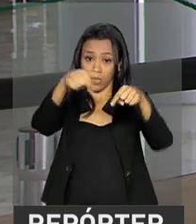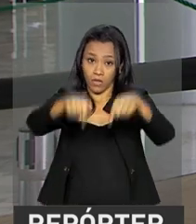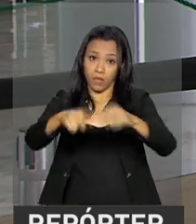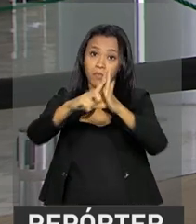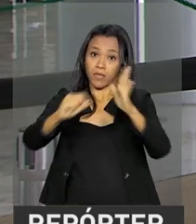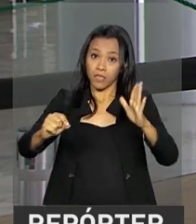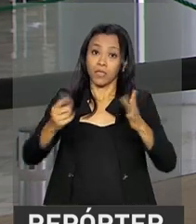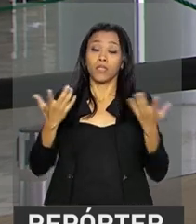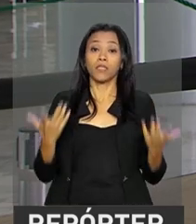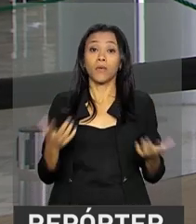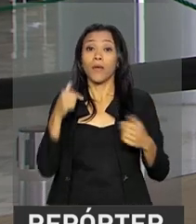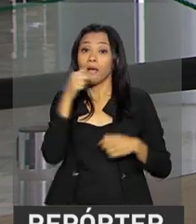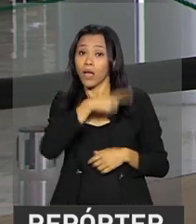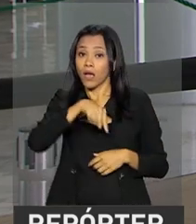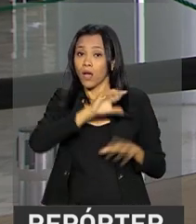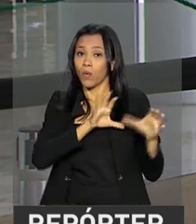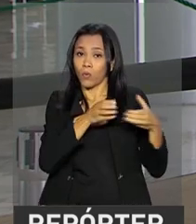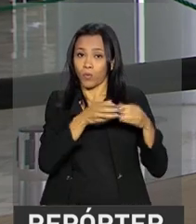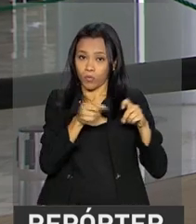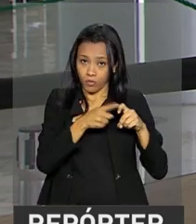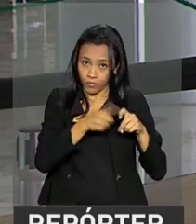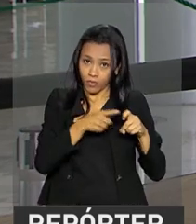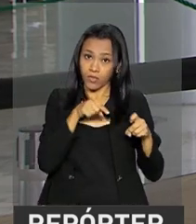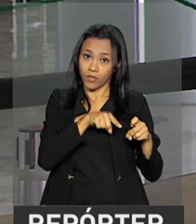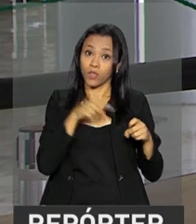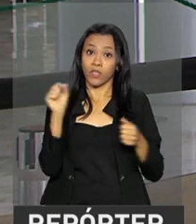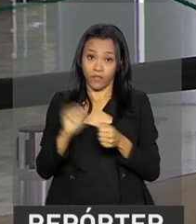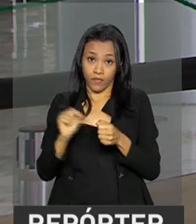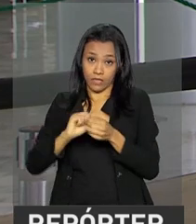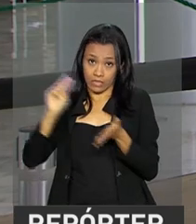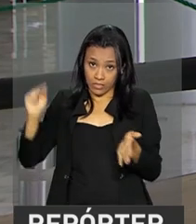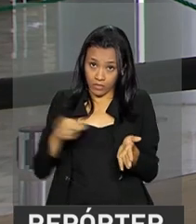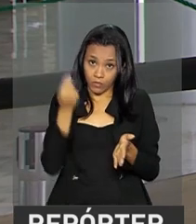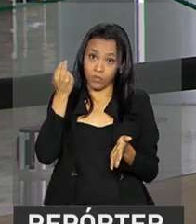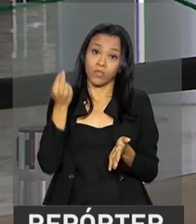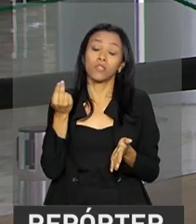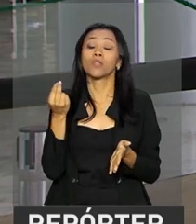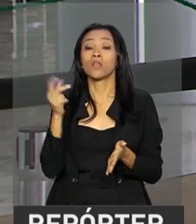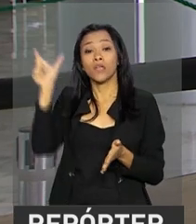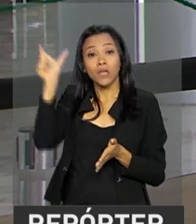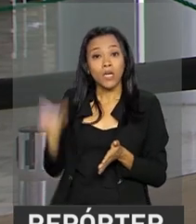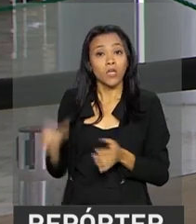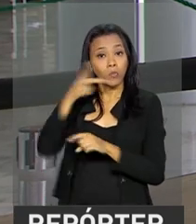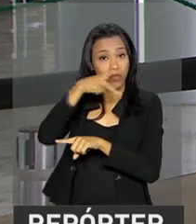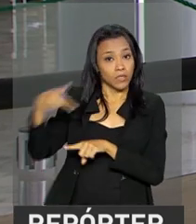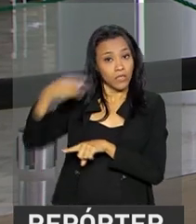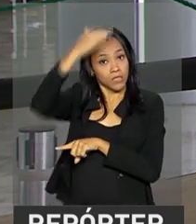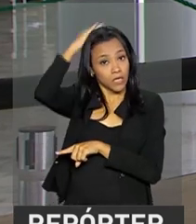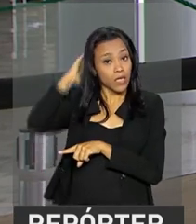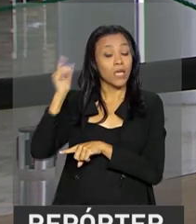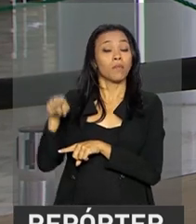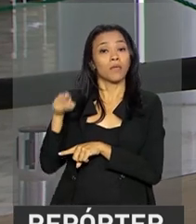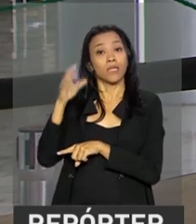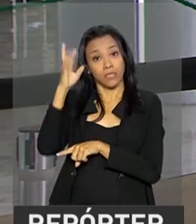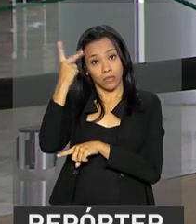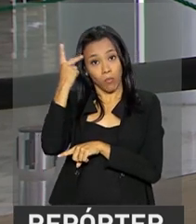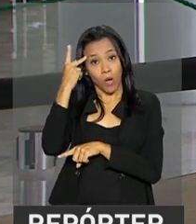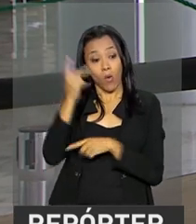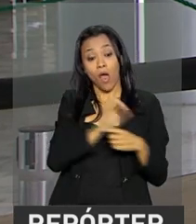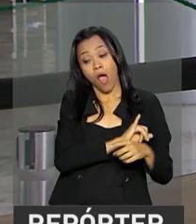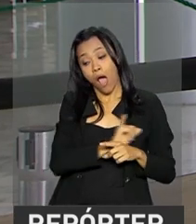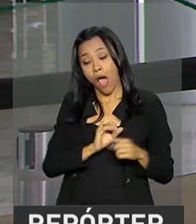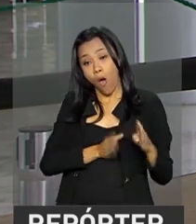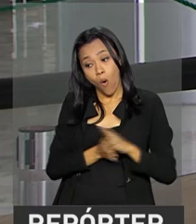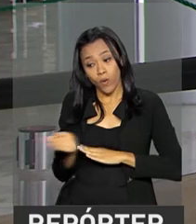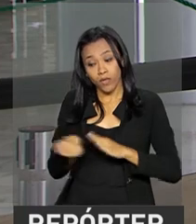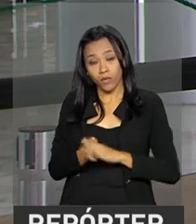médica neste procedimento cirúrgico que ocorreu nesta semana em são paulo recomendou ao presidente michel temer que ele